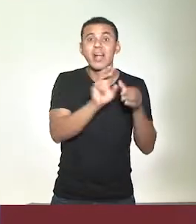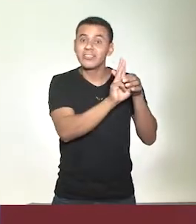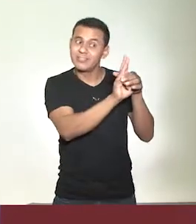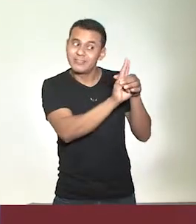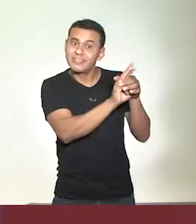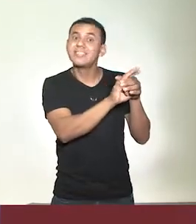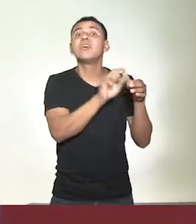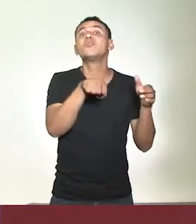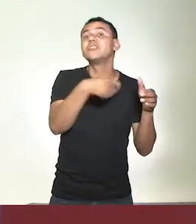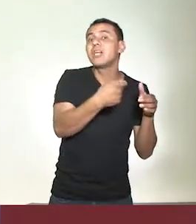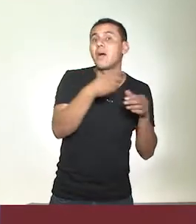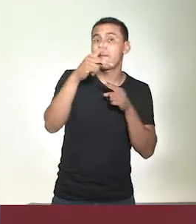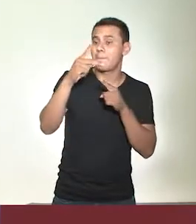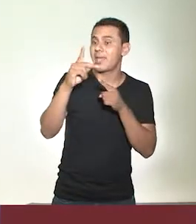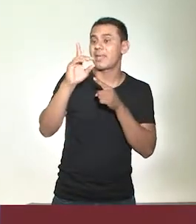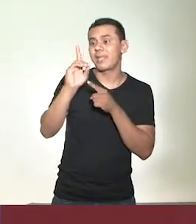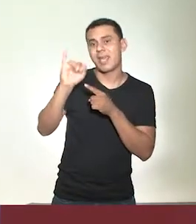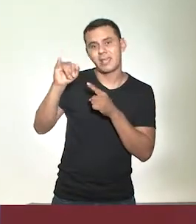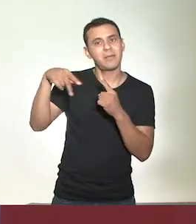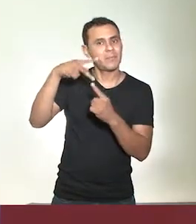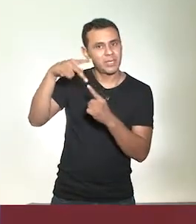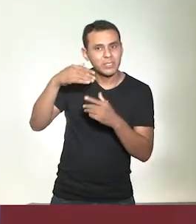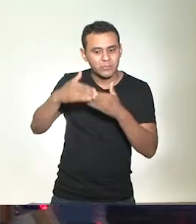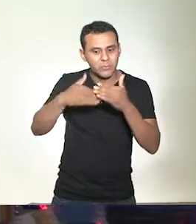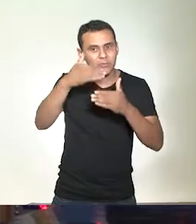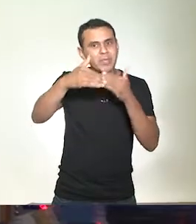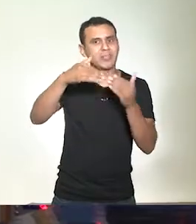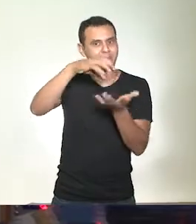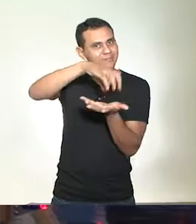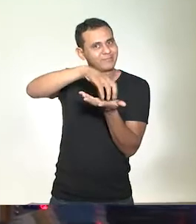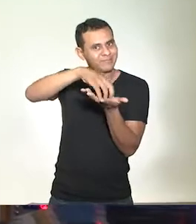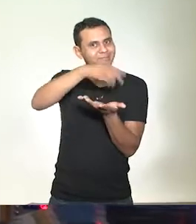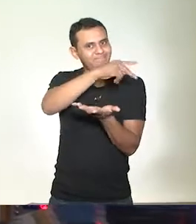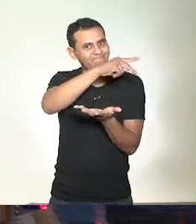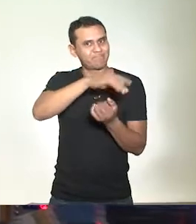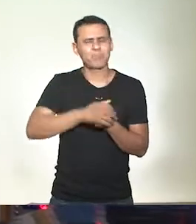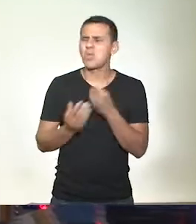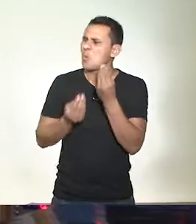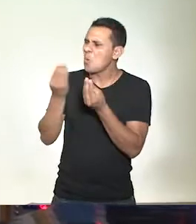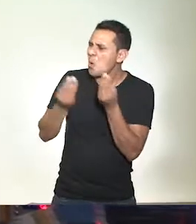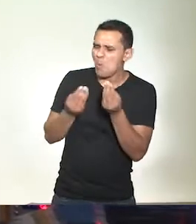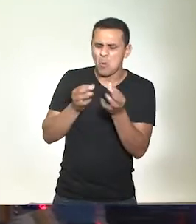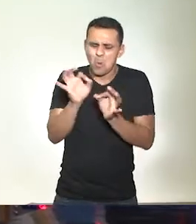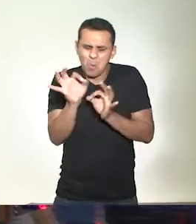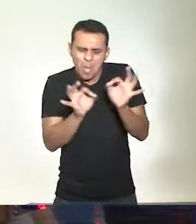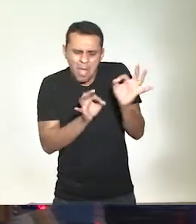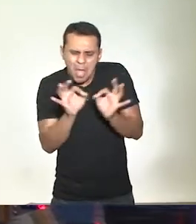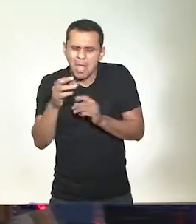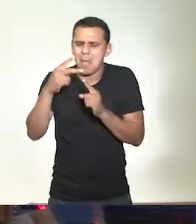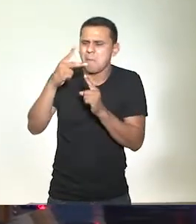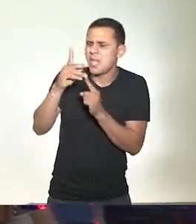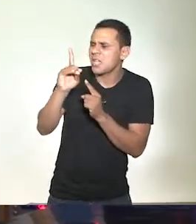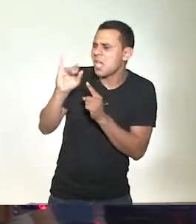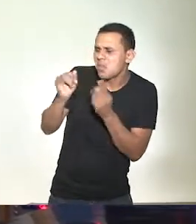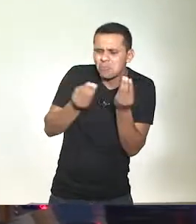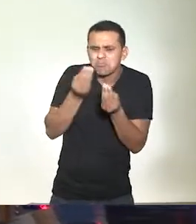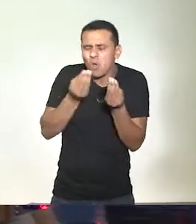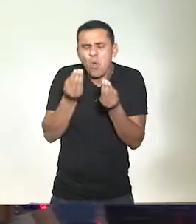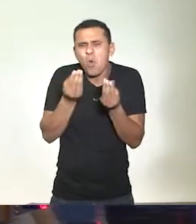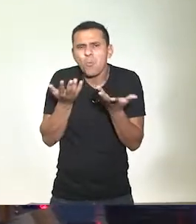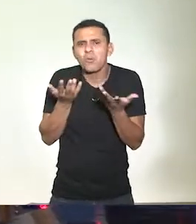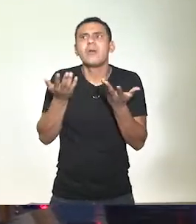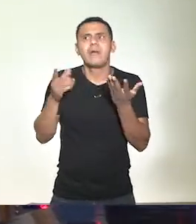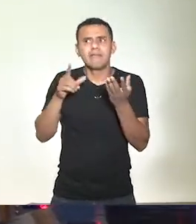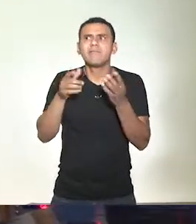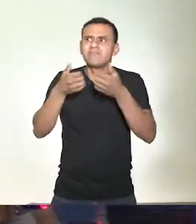chamado PDI plano de desenvolvimento institucional não funciona a construção desse plano você falou sobre a consulta pública que ela